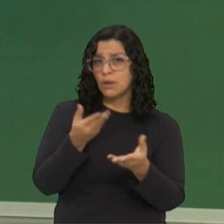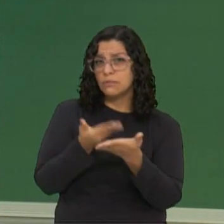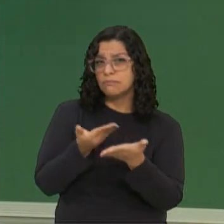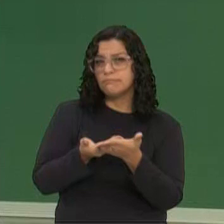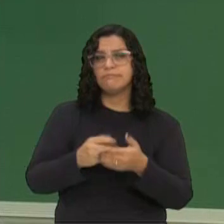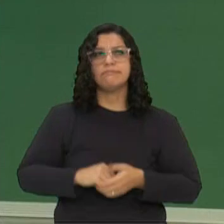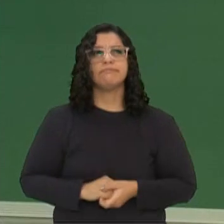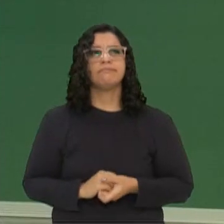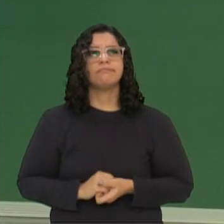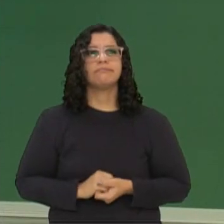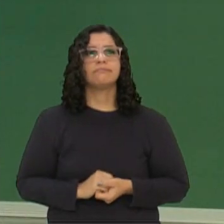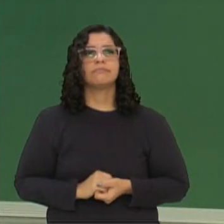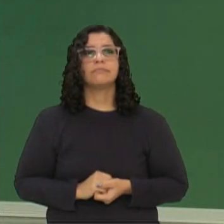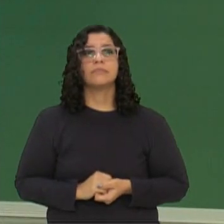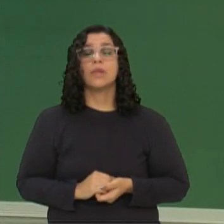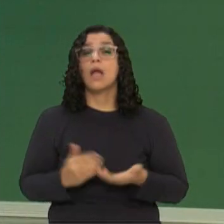então?